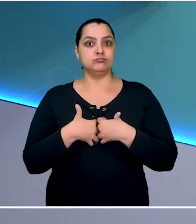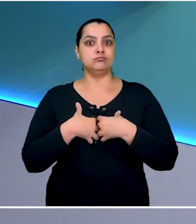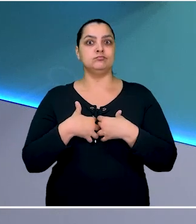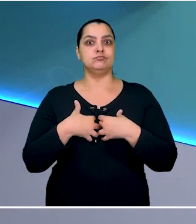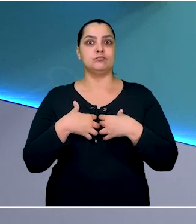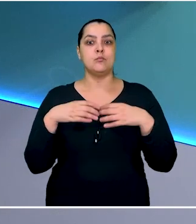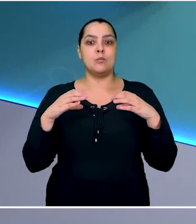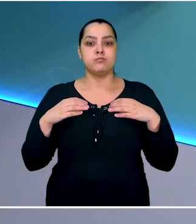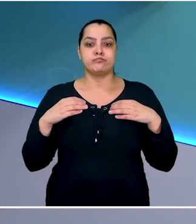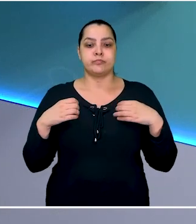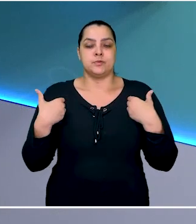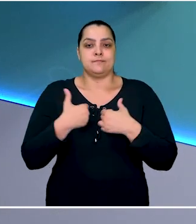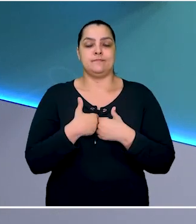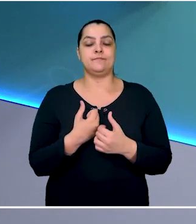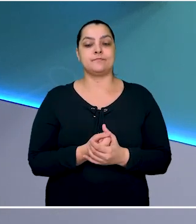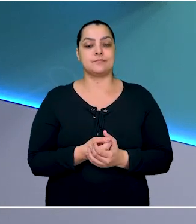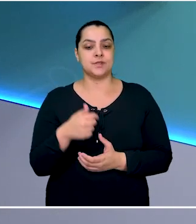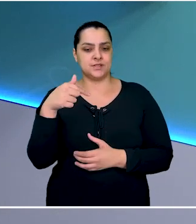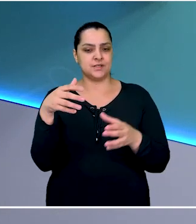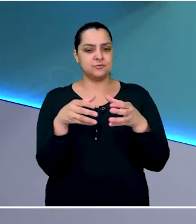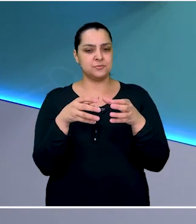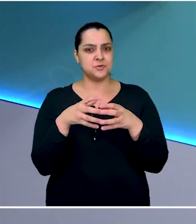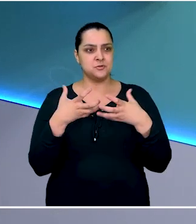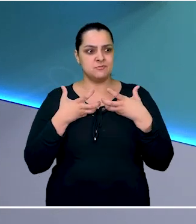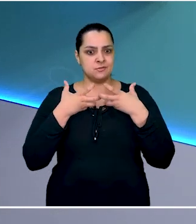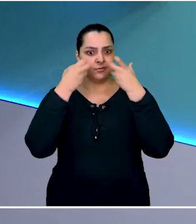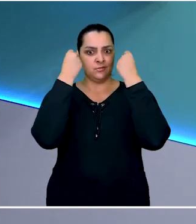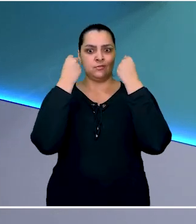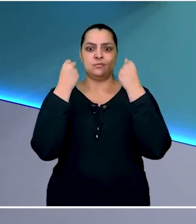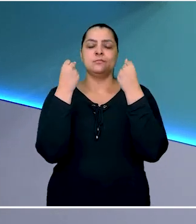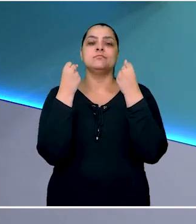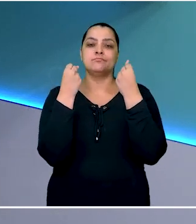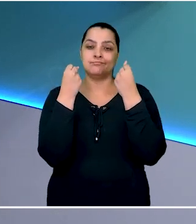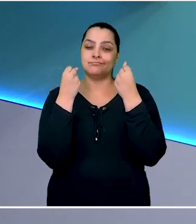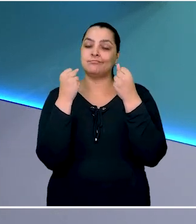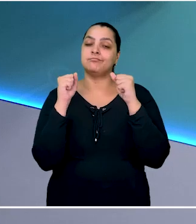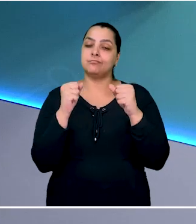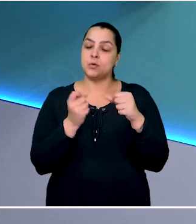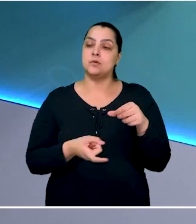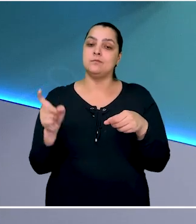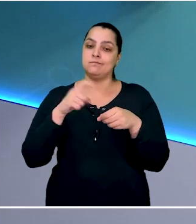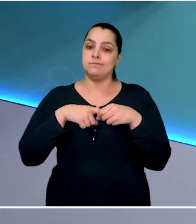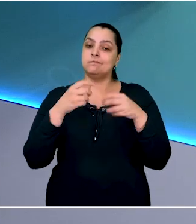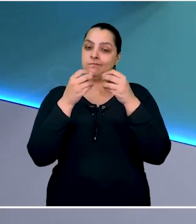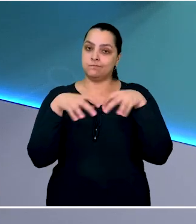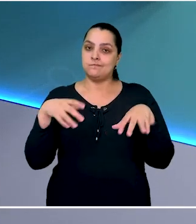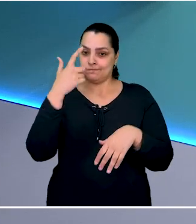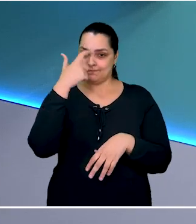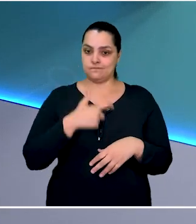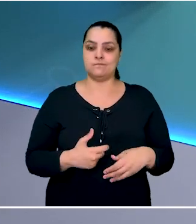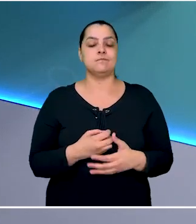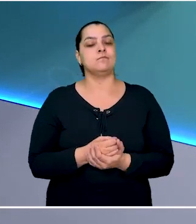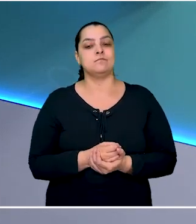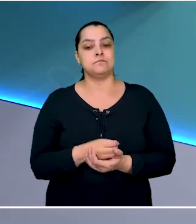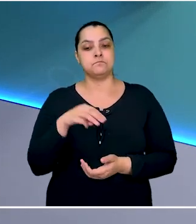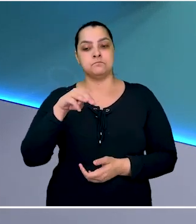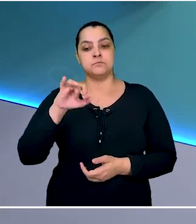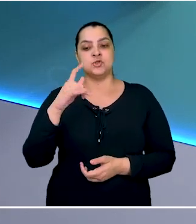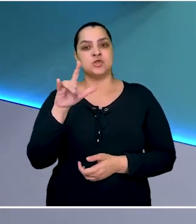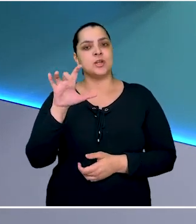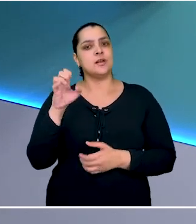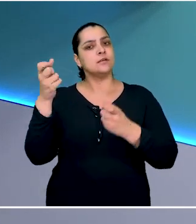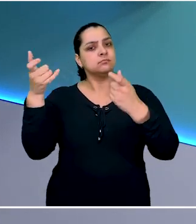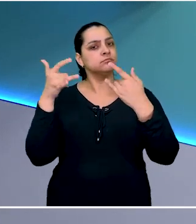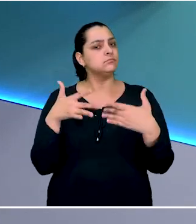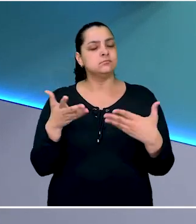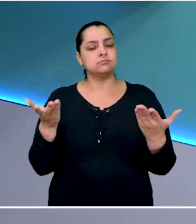de trabalho. Para a sétima turma, a situação gerou constrangimento passível de reparação. A repórter Michele Chiapa detalha